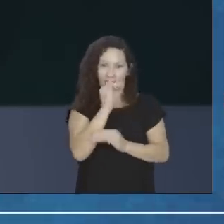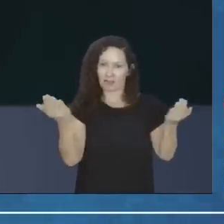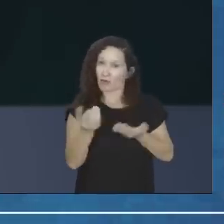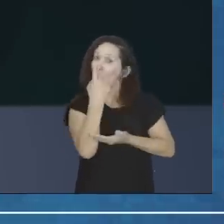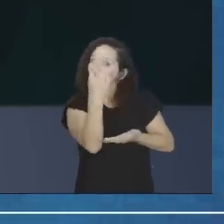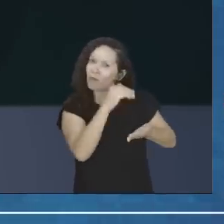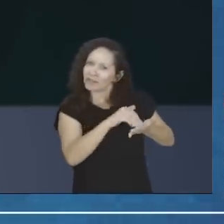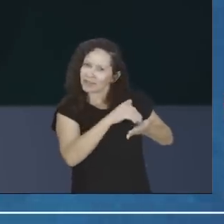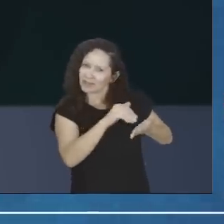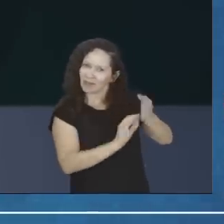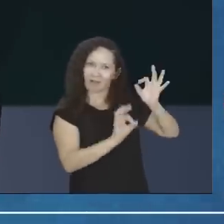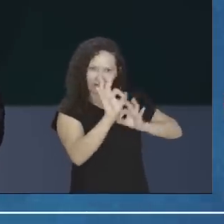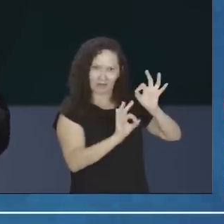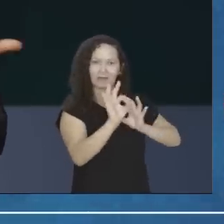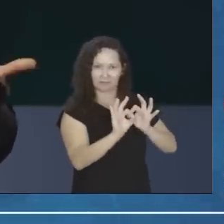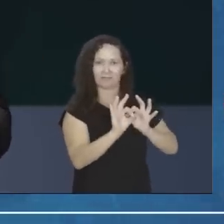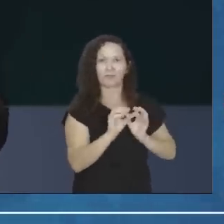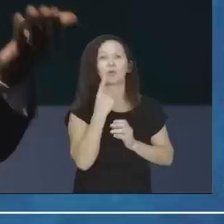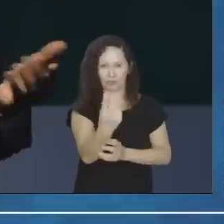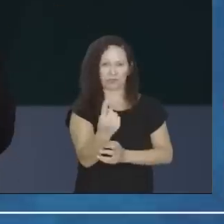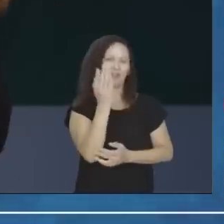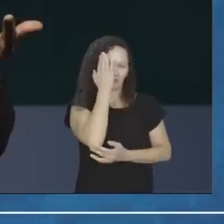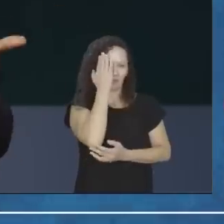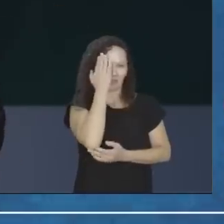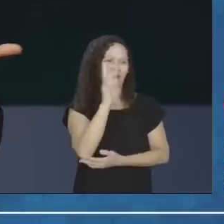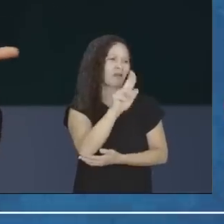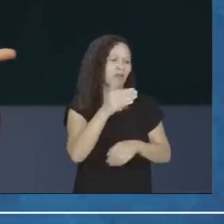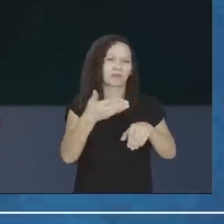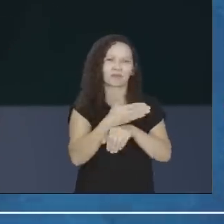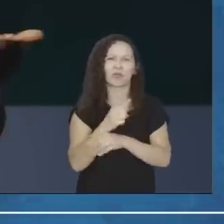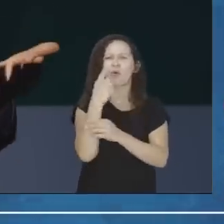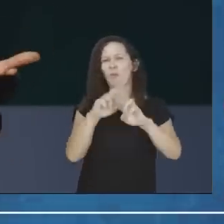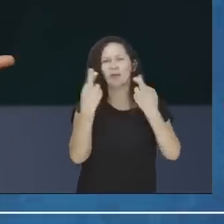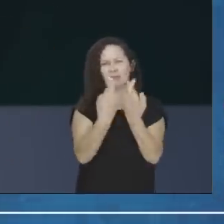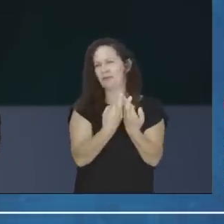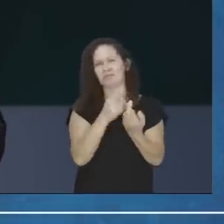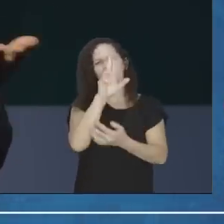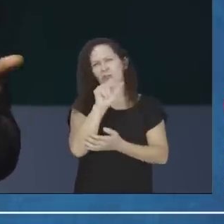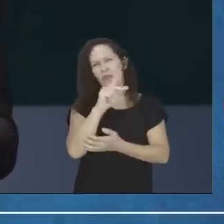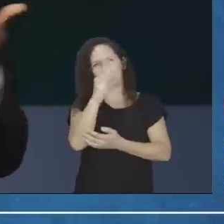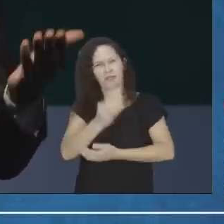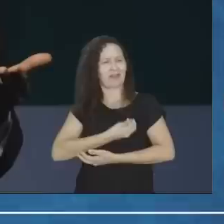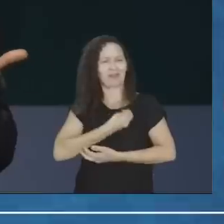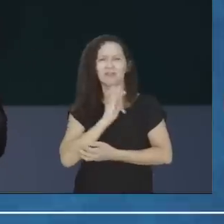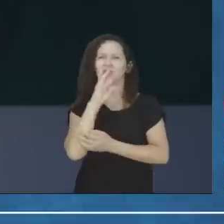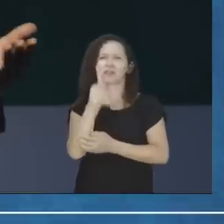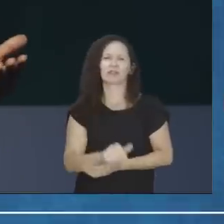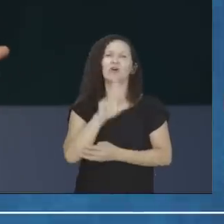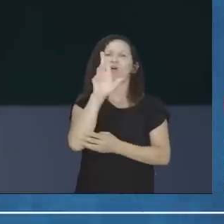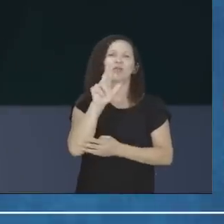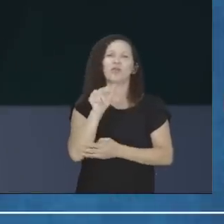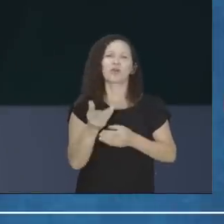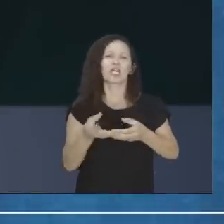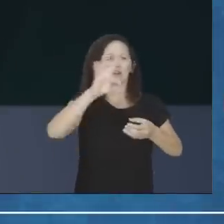executivo que eu saiba, nunca participou de uma única reunião do PT na vida dele, acho que nunca teve uma filiação partidária